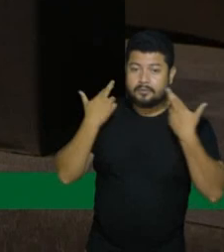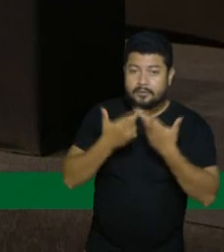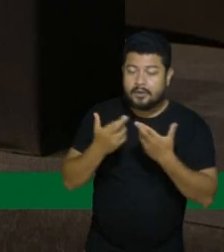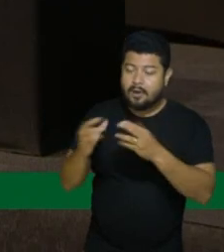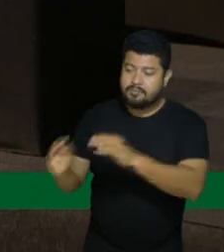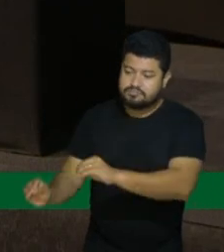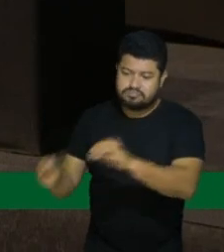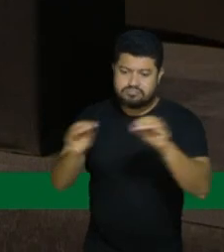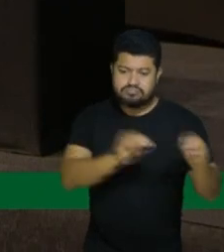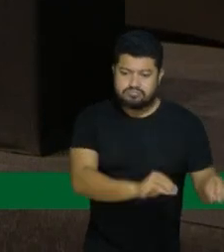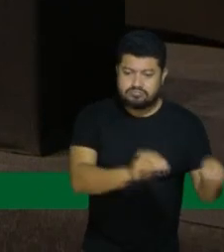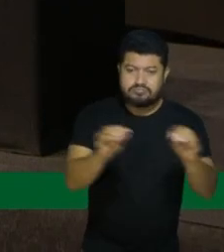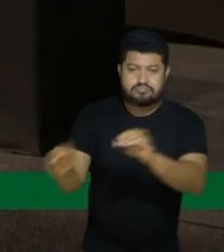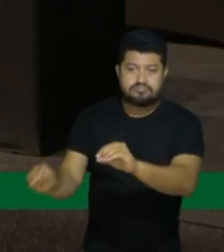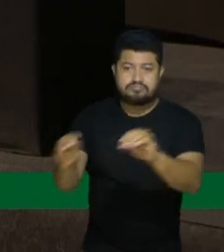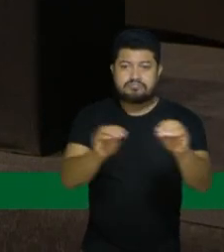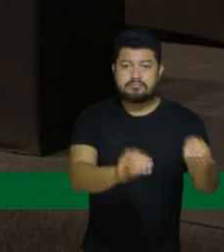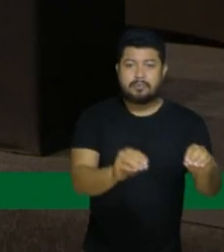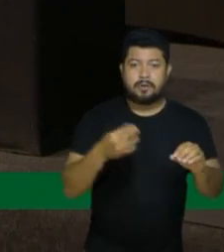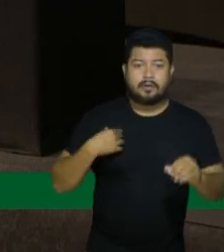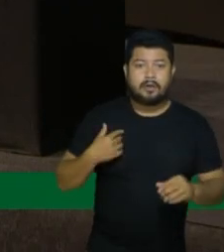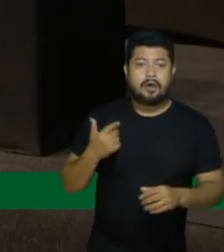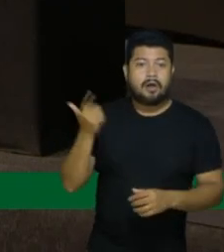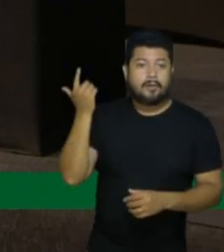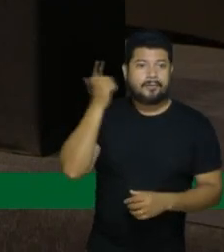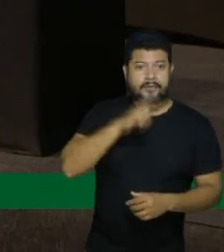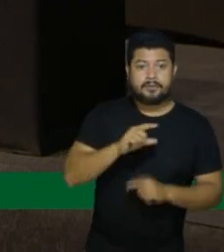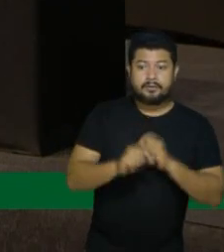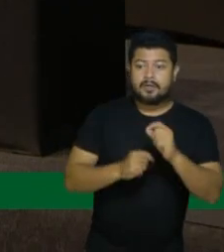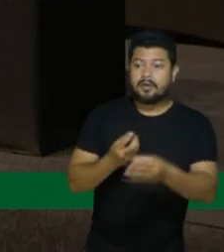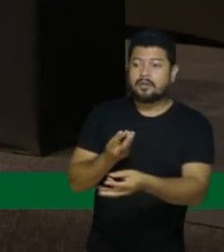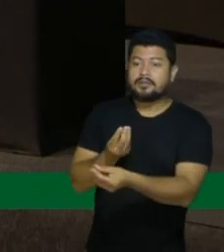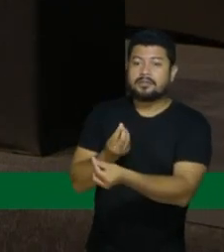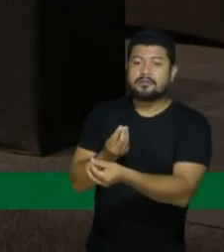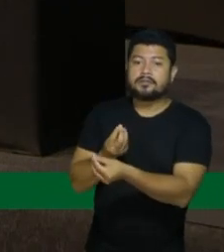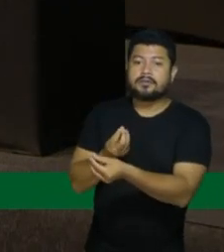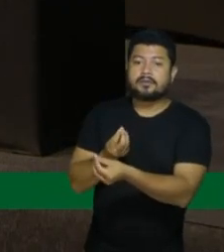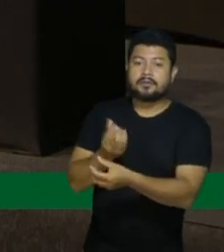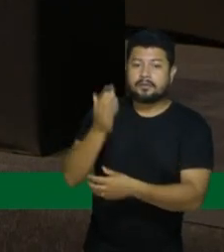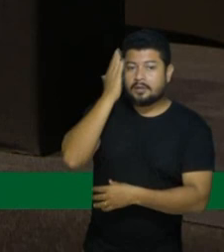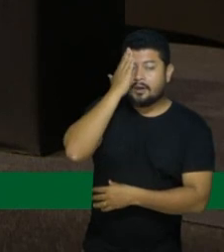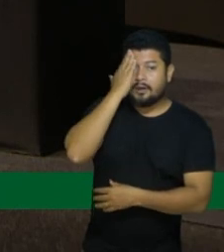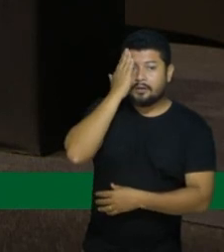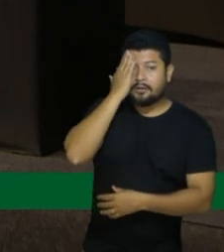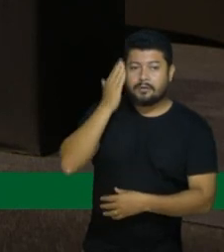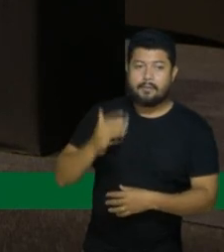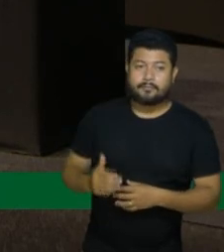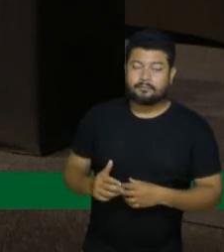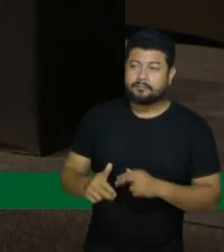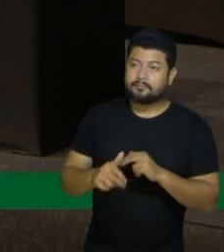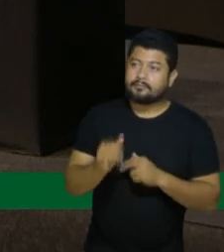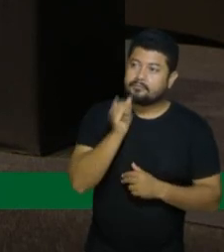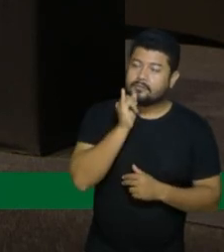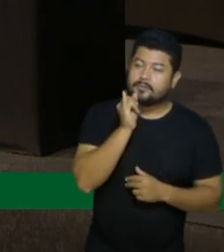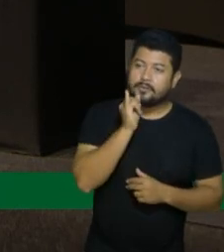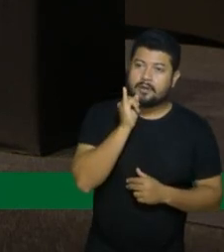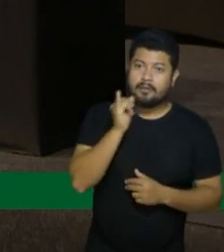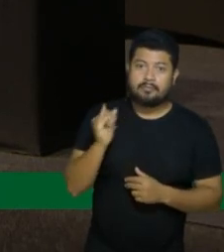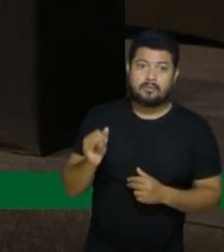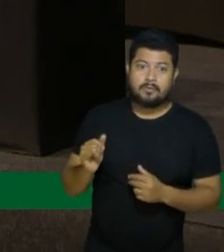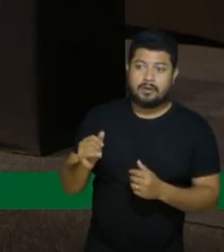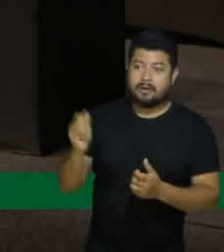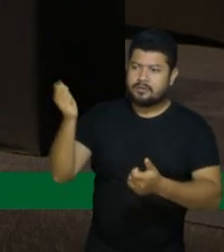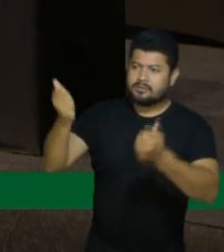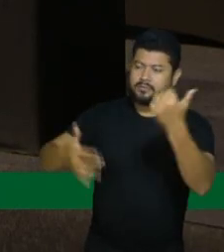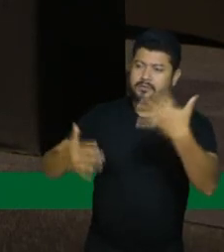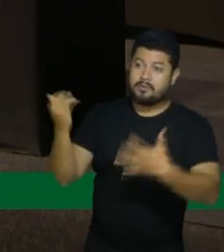oportunidade de ter uma sensibilidade e saber por exemplo e a coisa mais importante que eu ouvi hoje